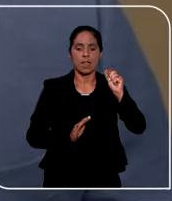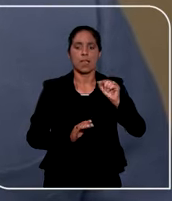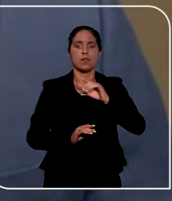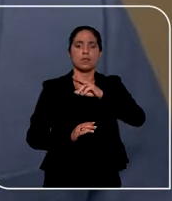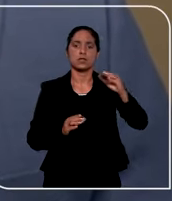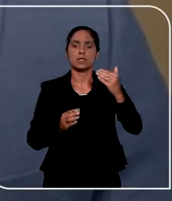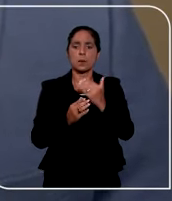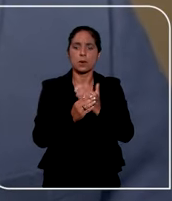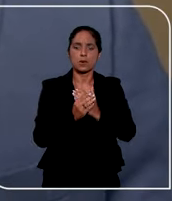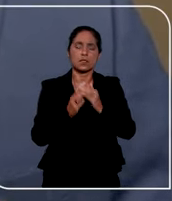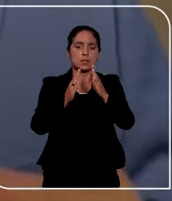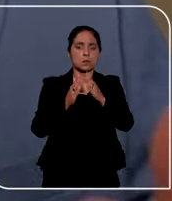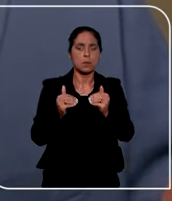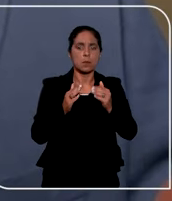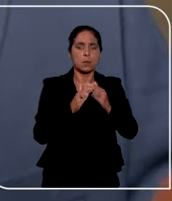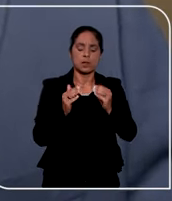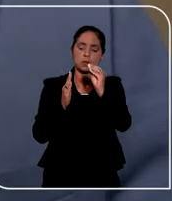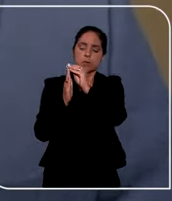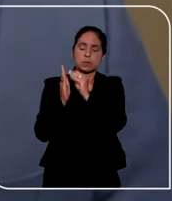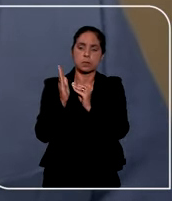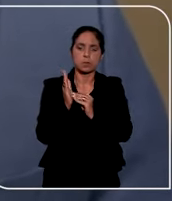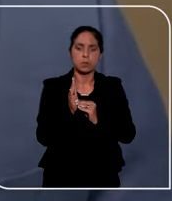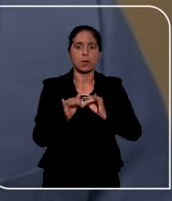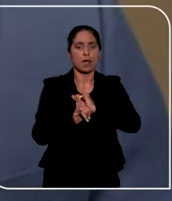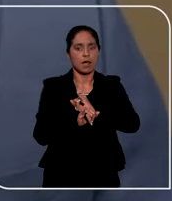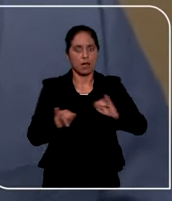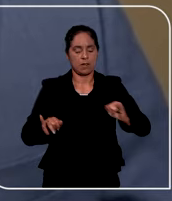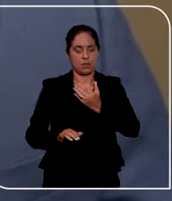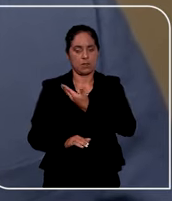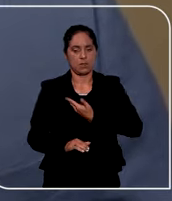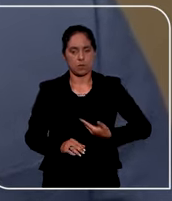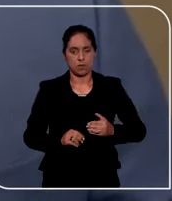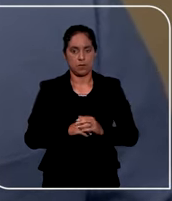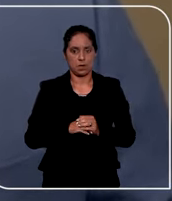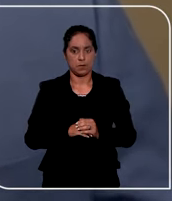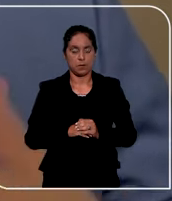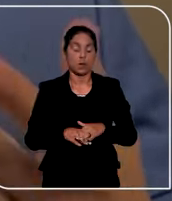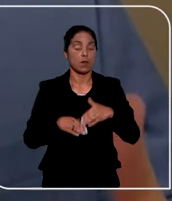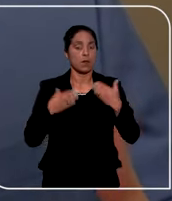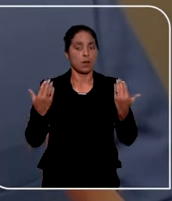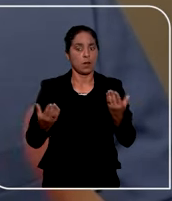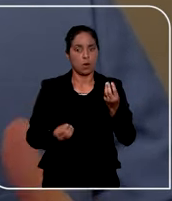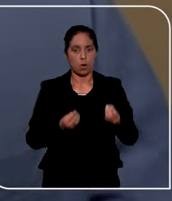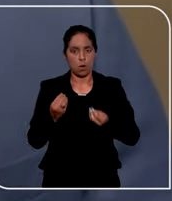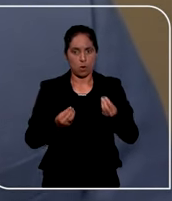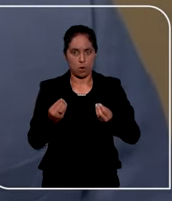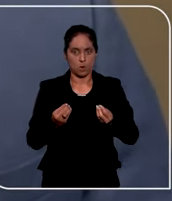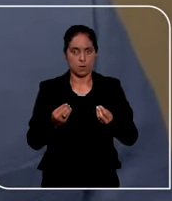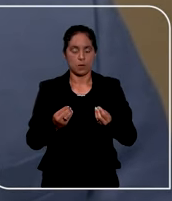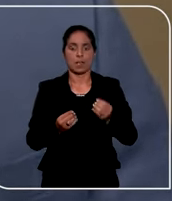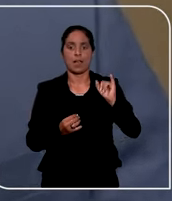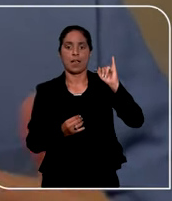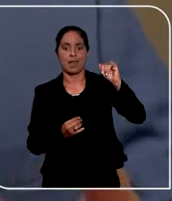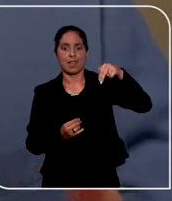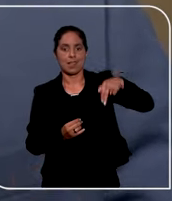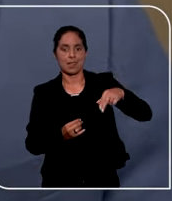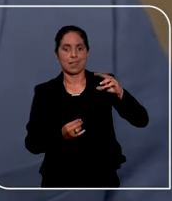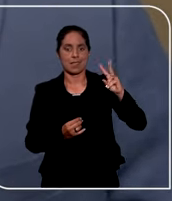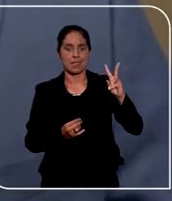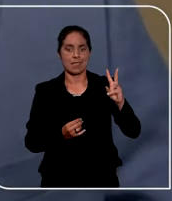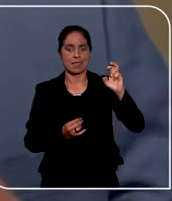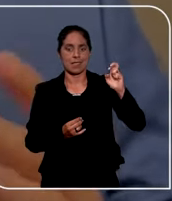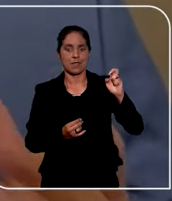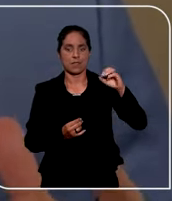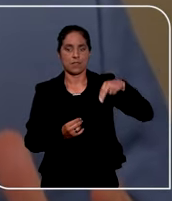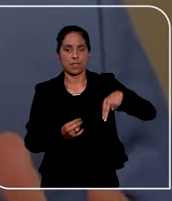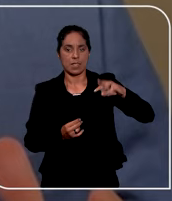ação autônoma de exigir contas em um inventário funciona assim quando você tem um processo de inventário O inventariante é quem